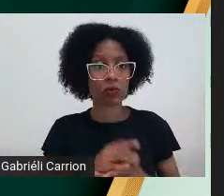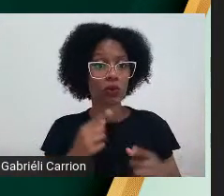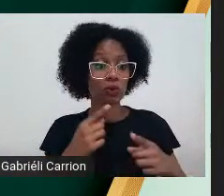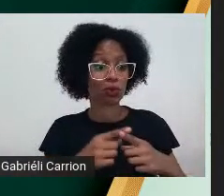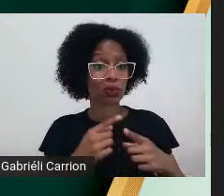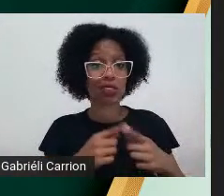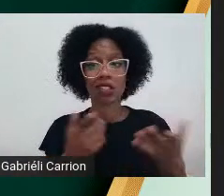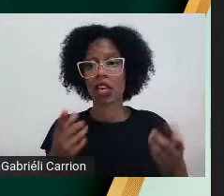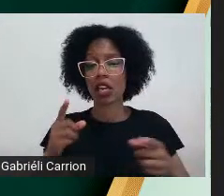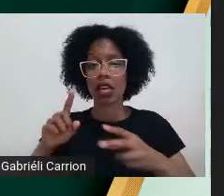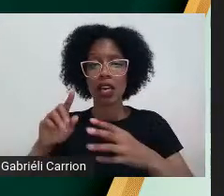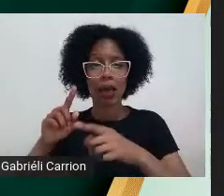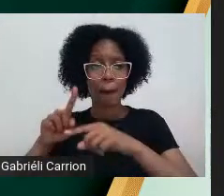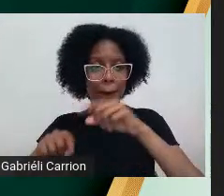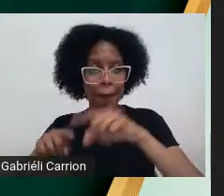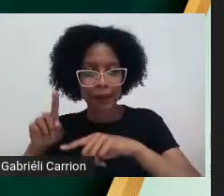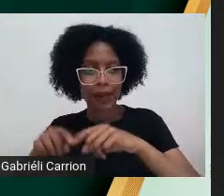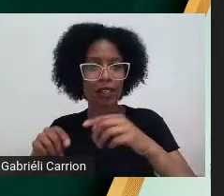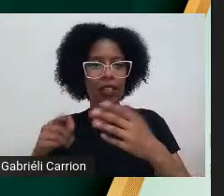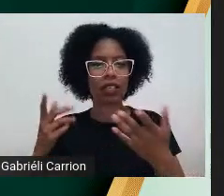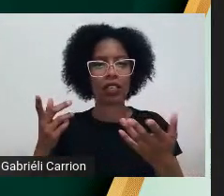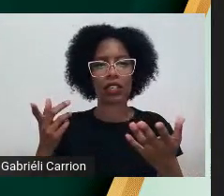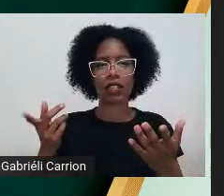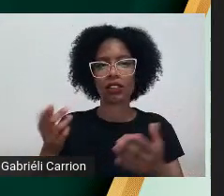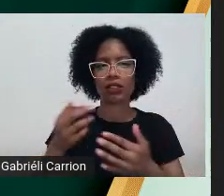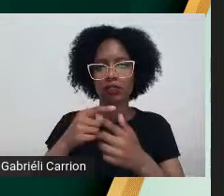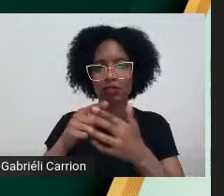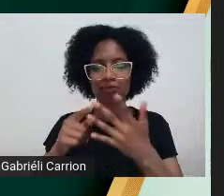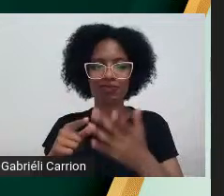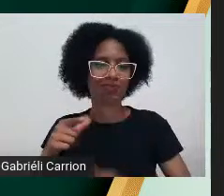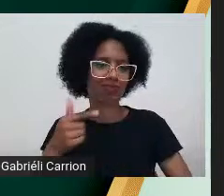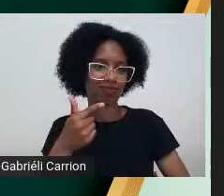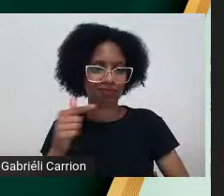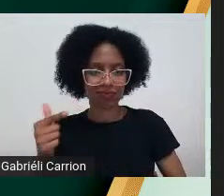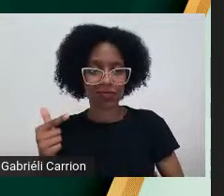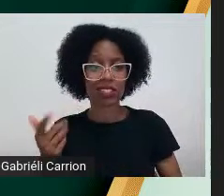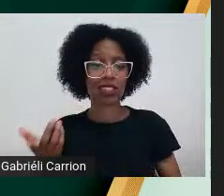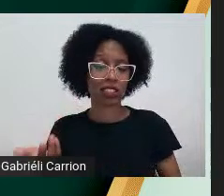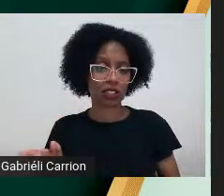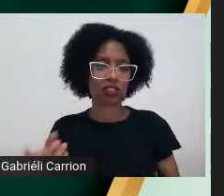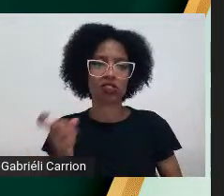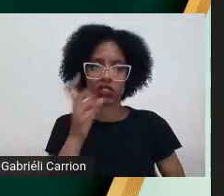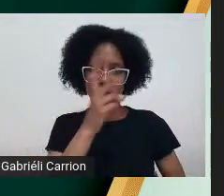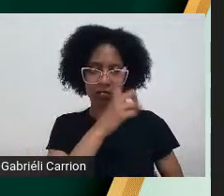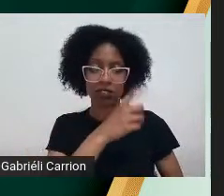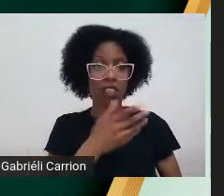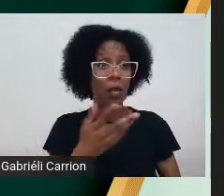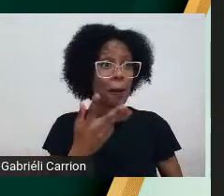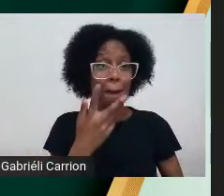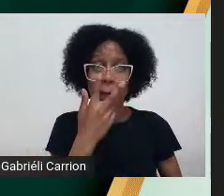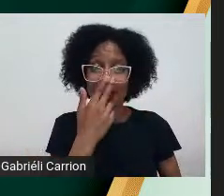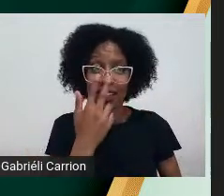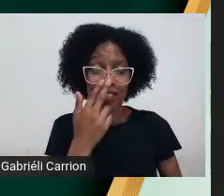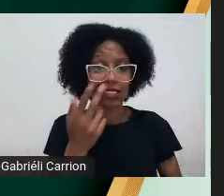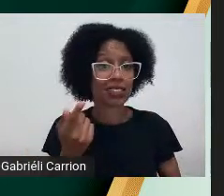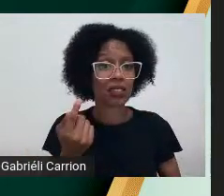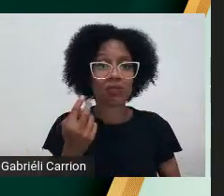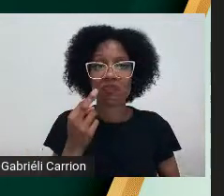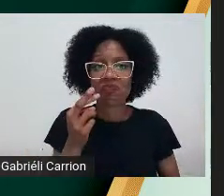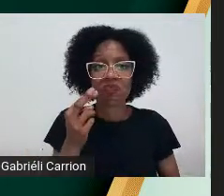precariedade material que nós estamos nos enfrentando no momento e que não temos sinalização de que vai melhorar logo em